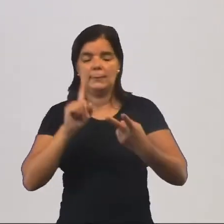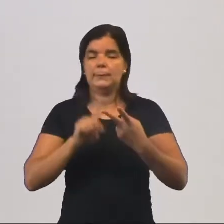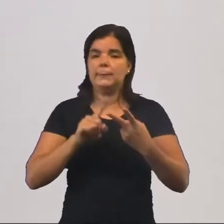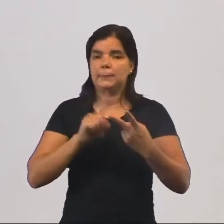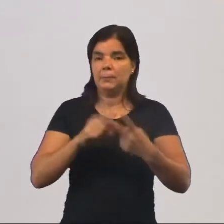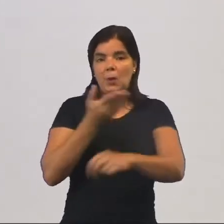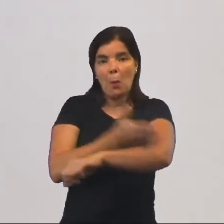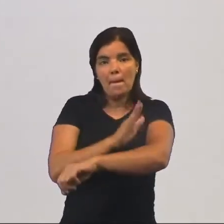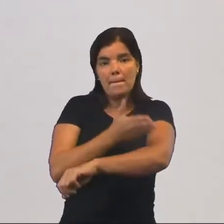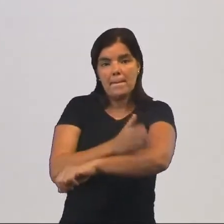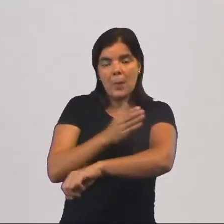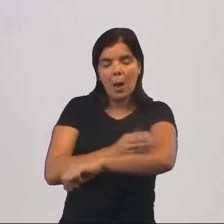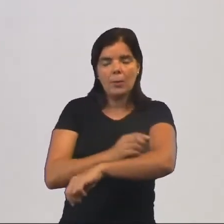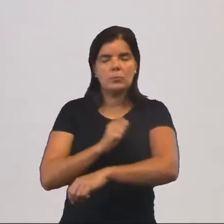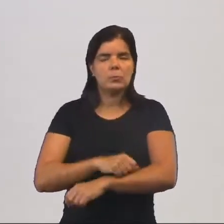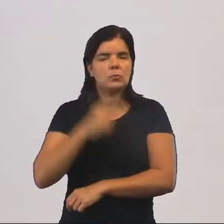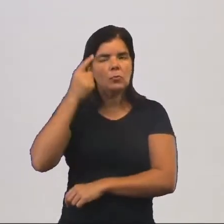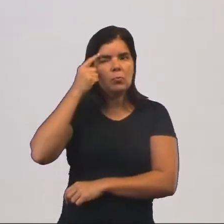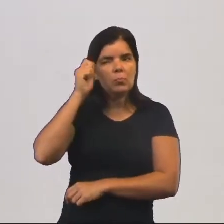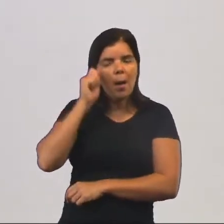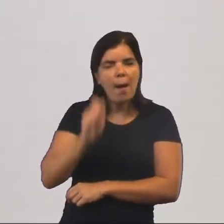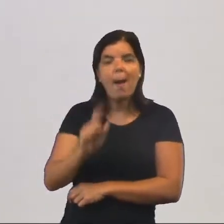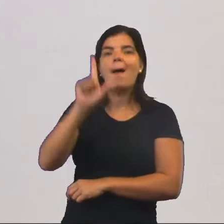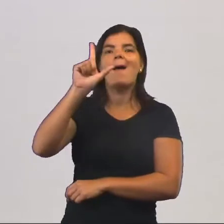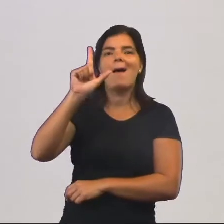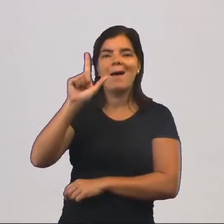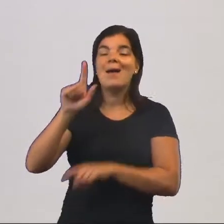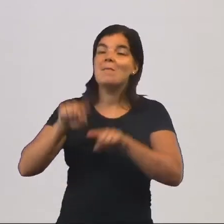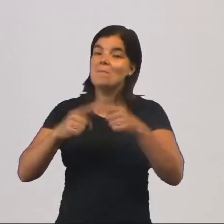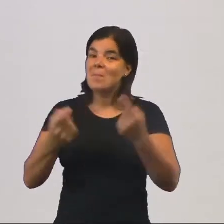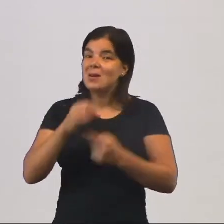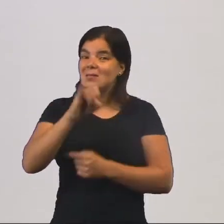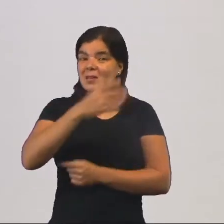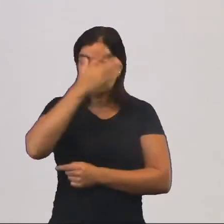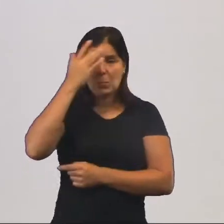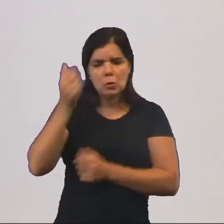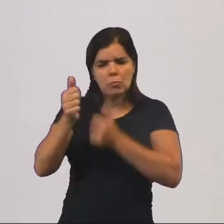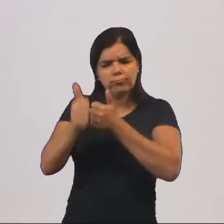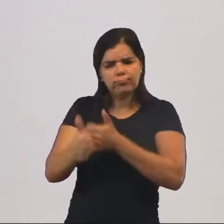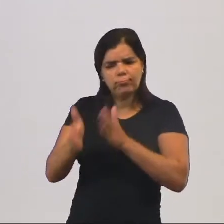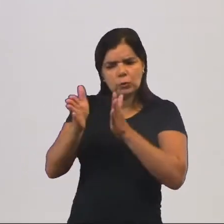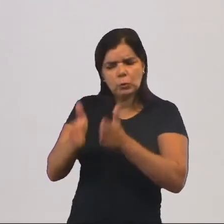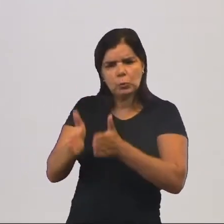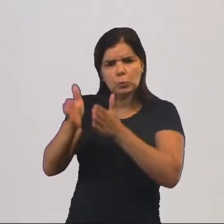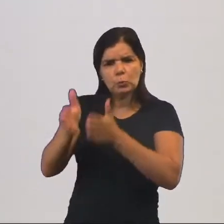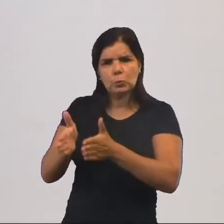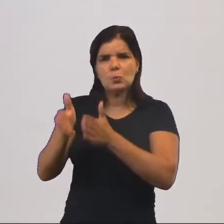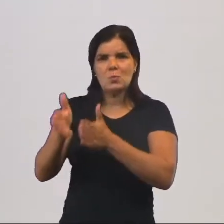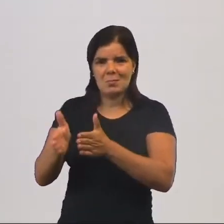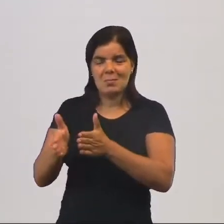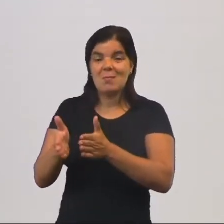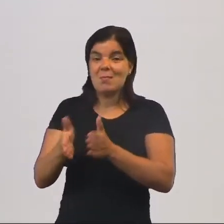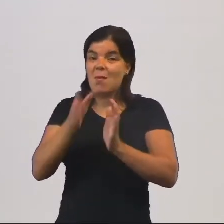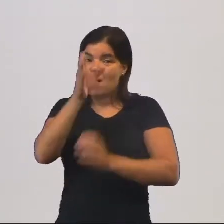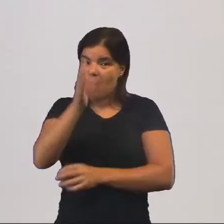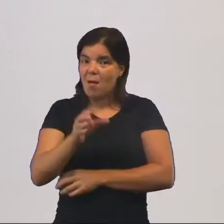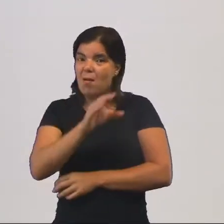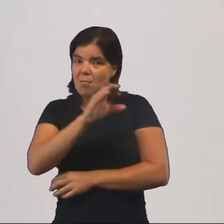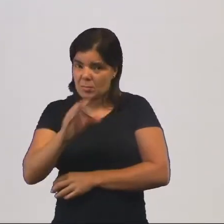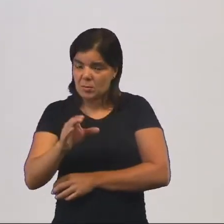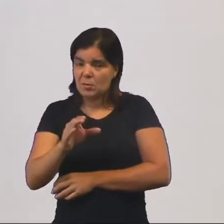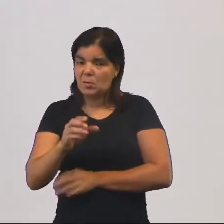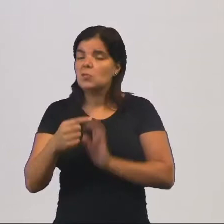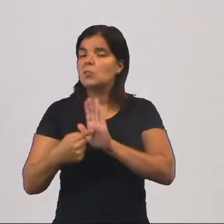como práticas de adivinhação. Só que se essas pessoas elas não seguissem, nessa época, o que a